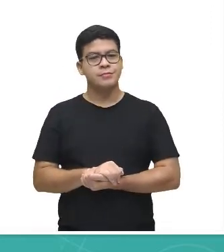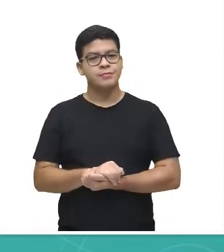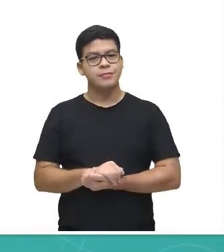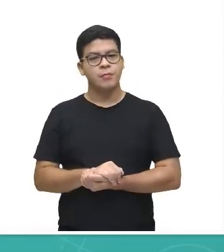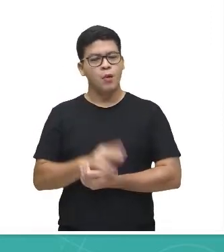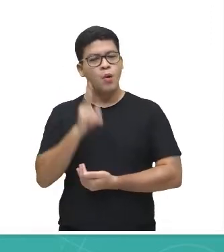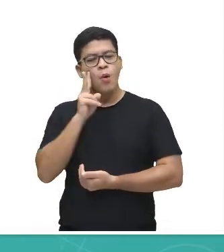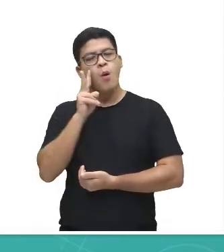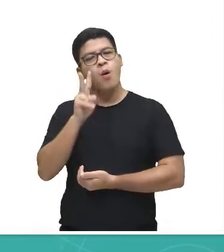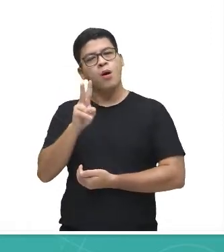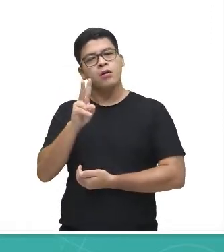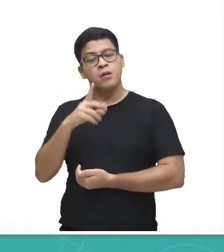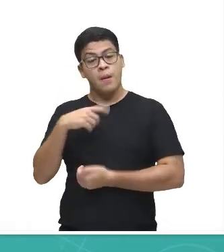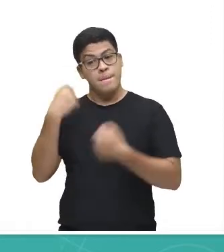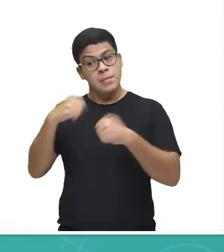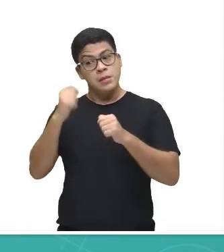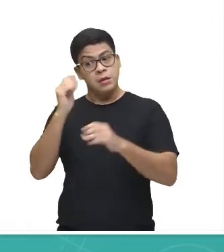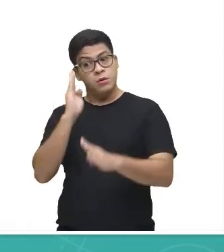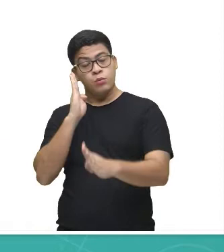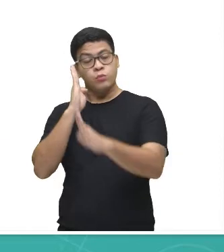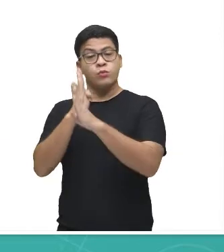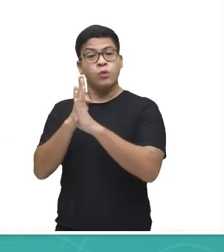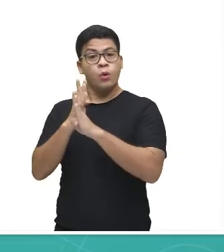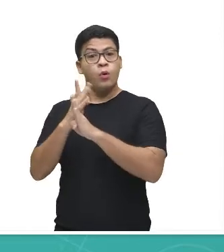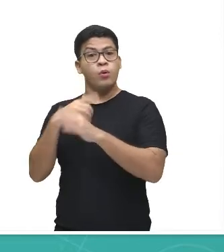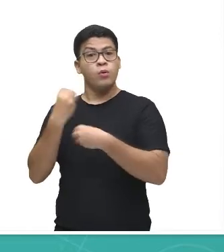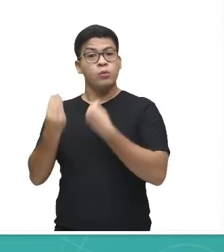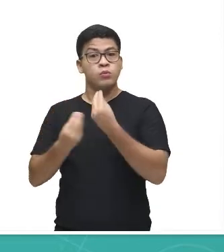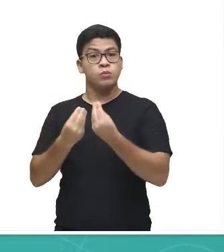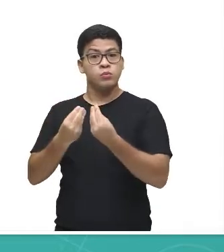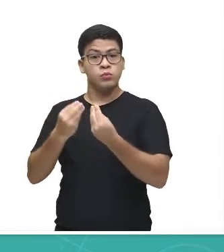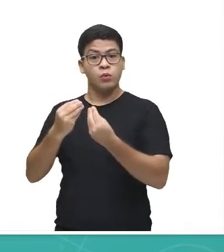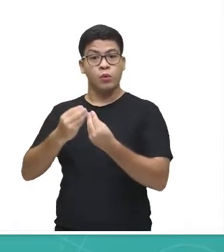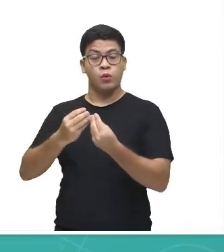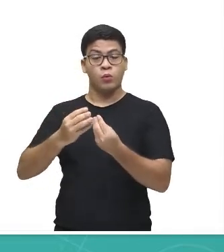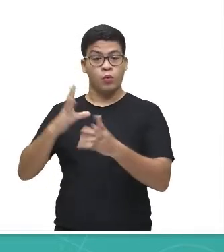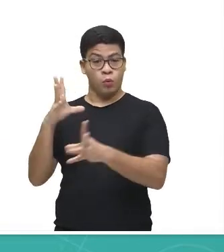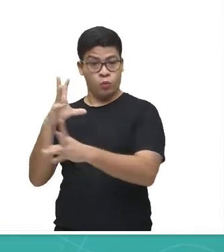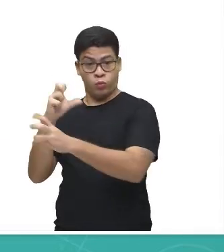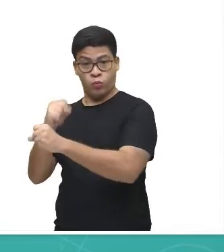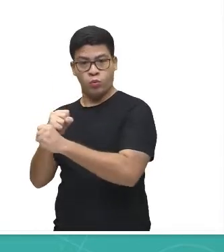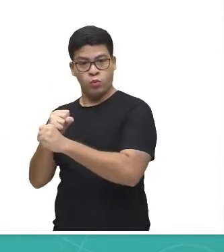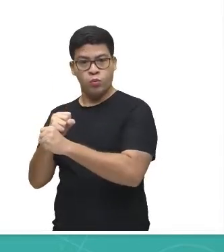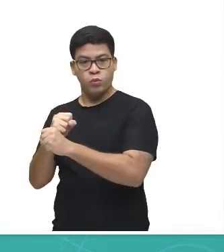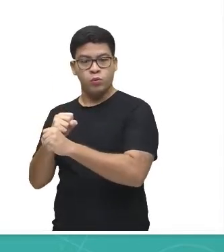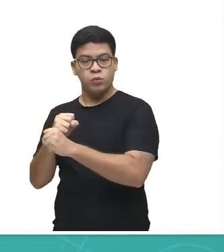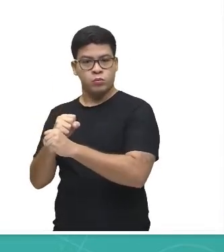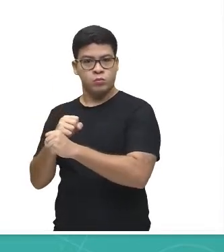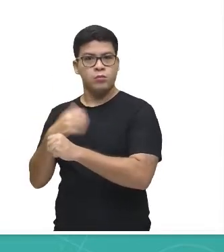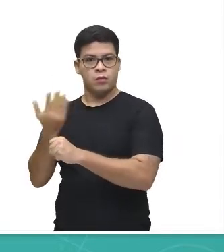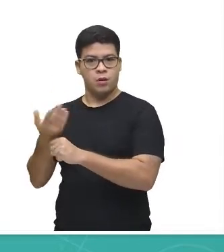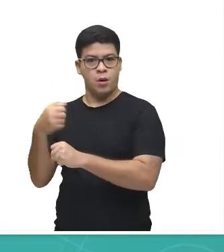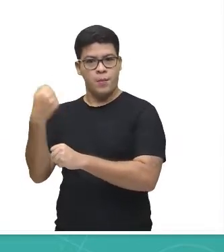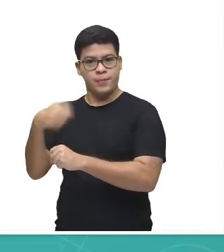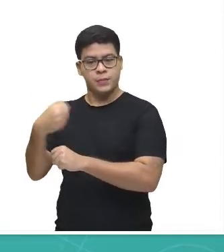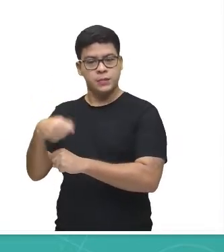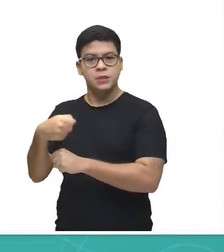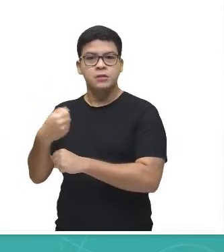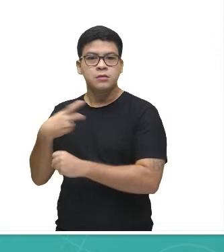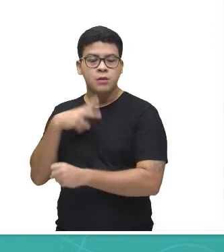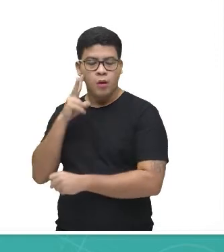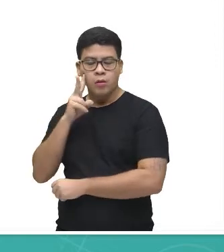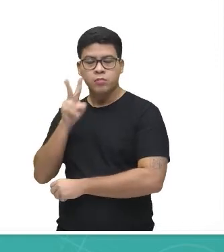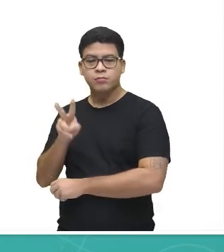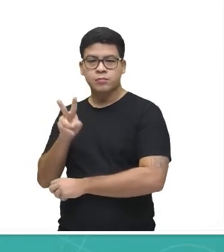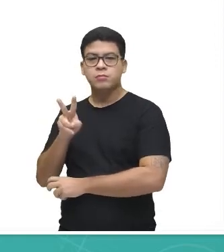agora eu preciso encontrar o total. Como é que eu vou encontrar esse total? Tá? Pessoal,